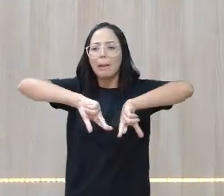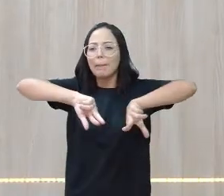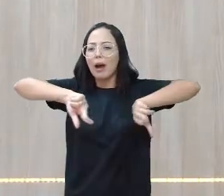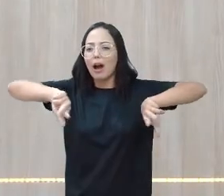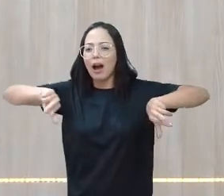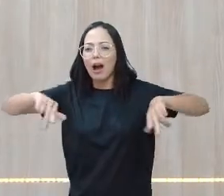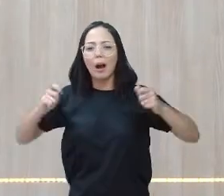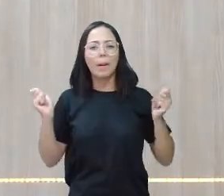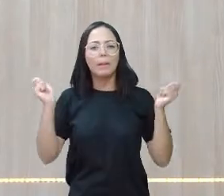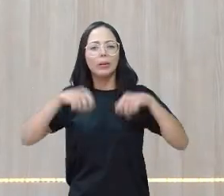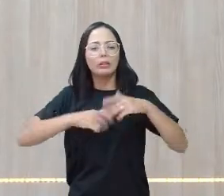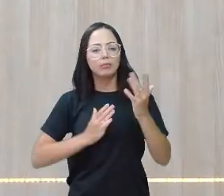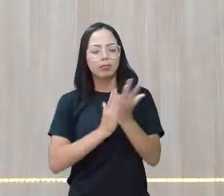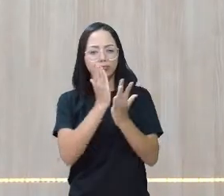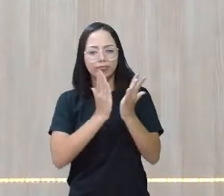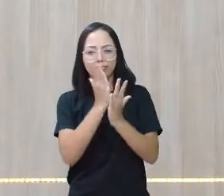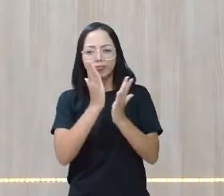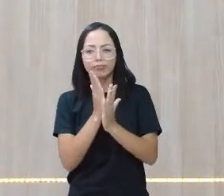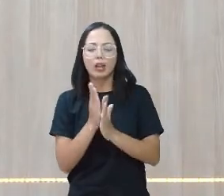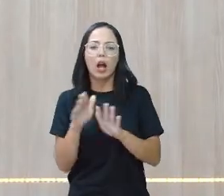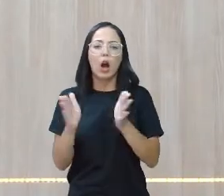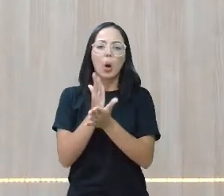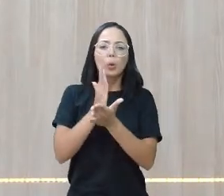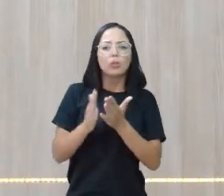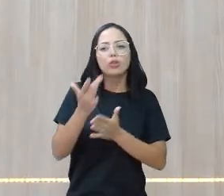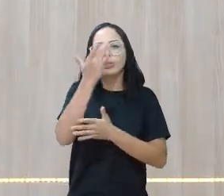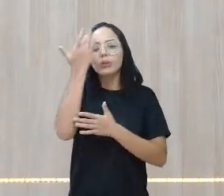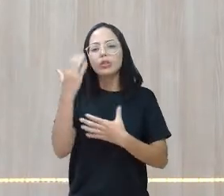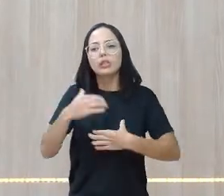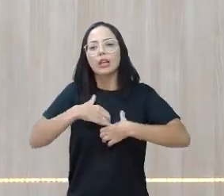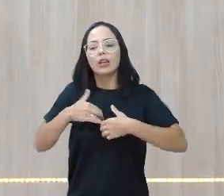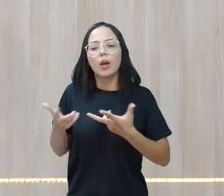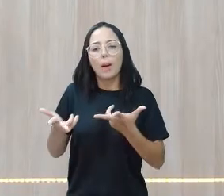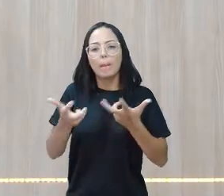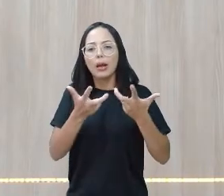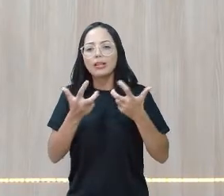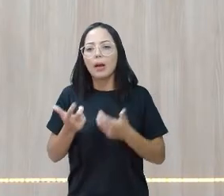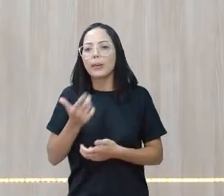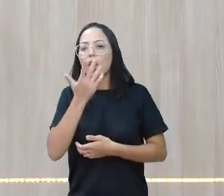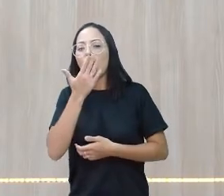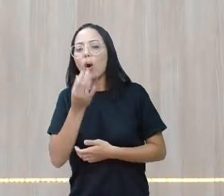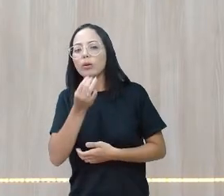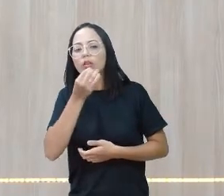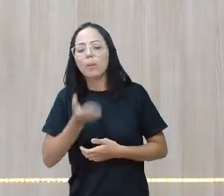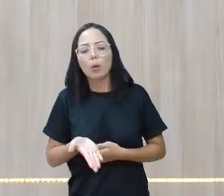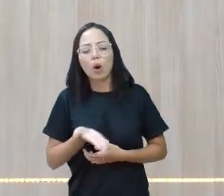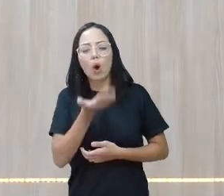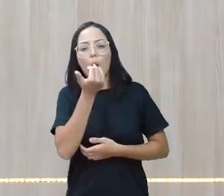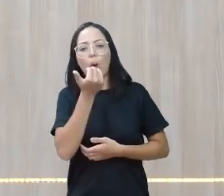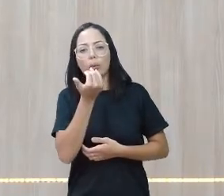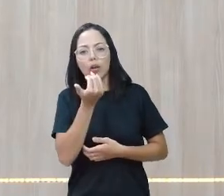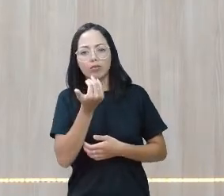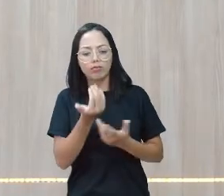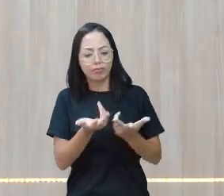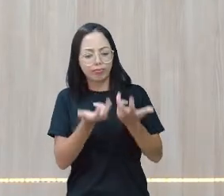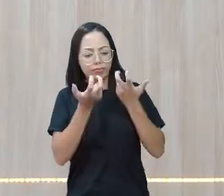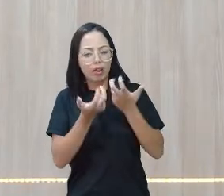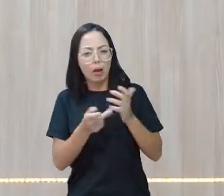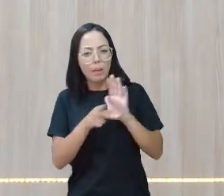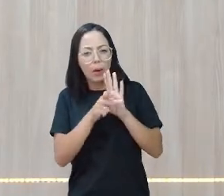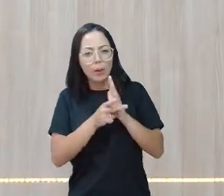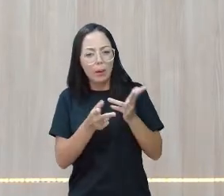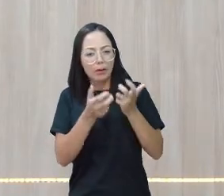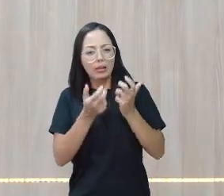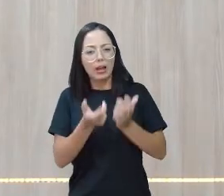de possibilidades. Tem gente que sente, que percebe cores quando come alguma coisa relacionada ao